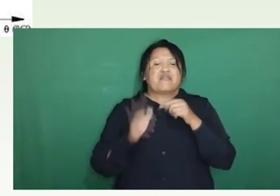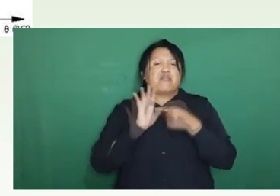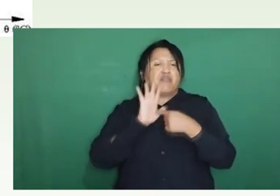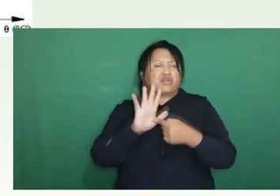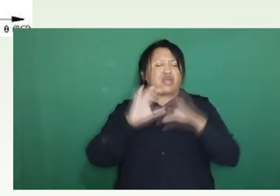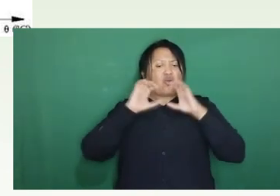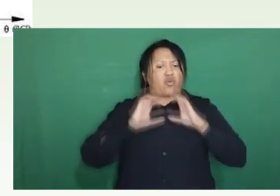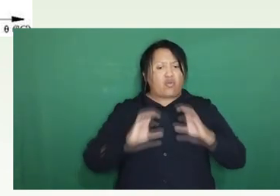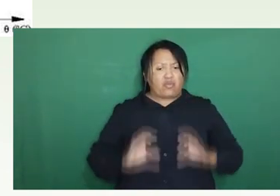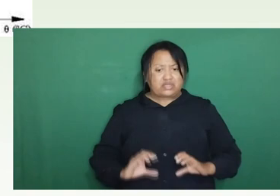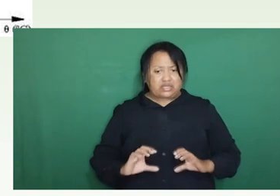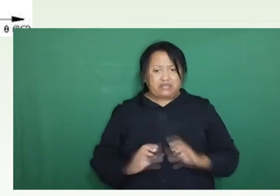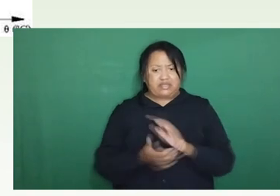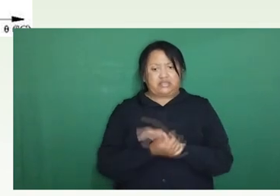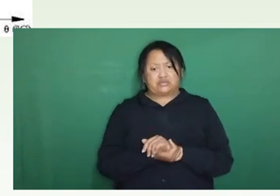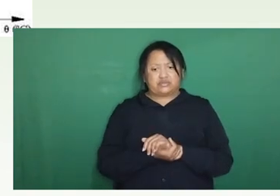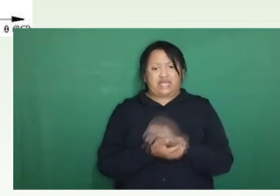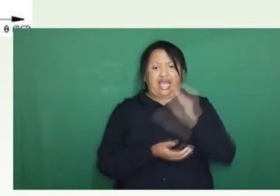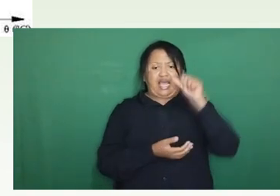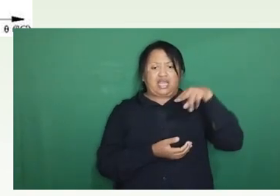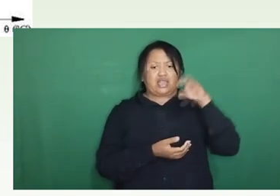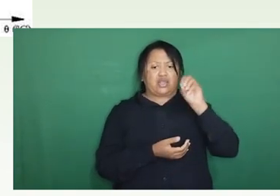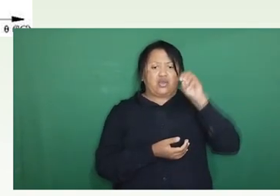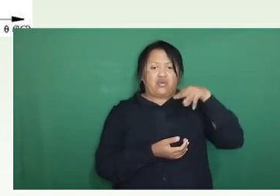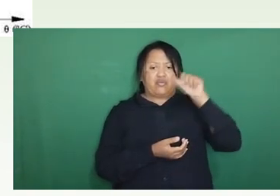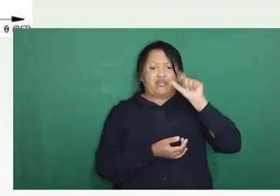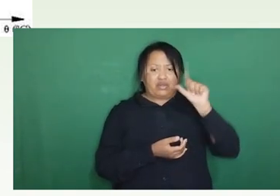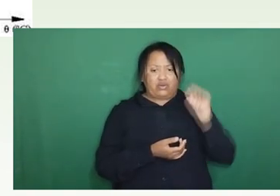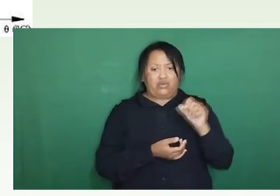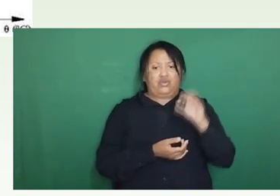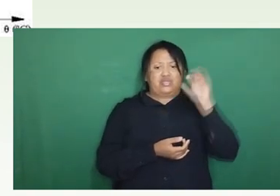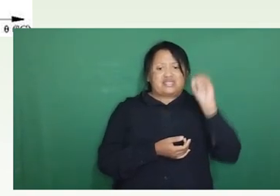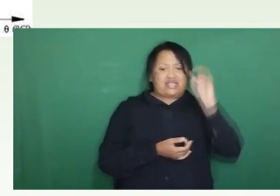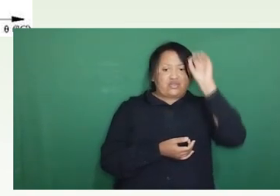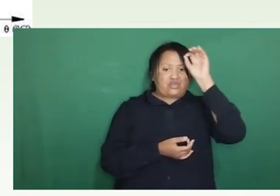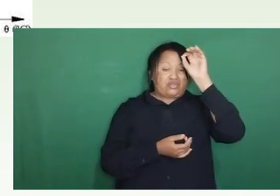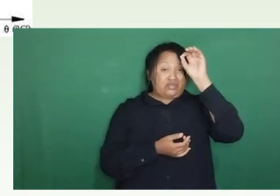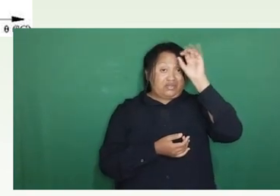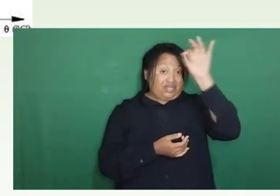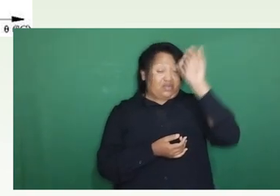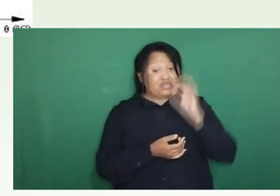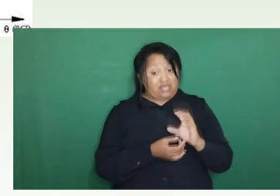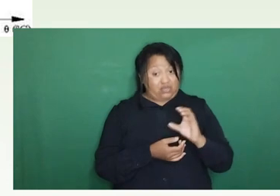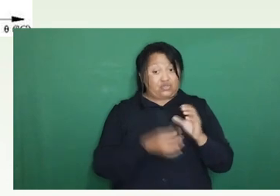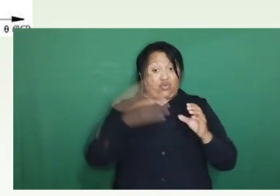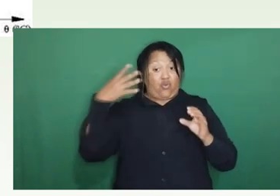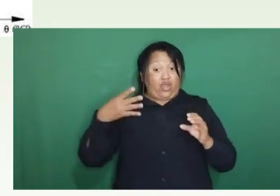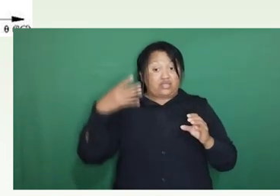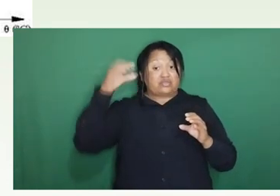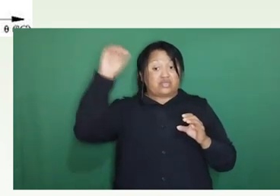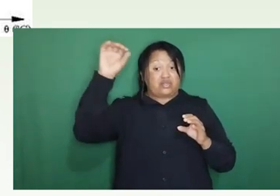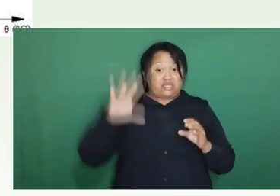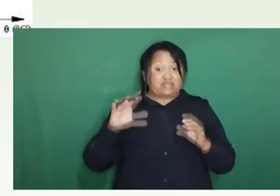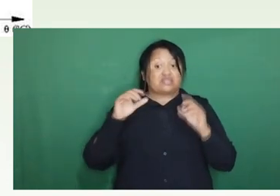que o comportamento anômalo da água ocorre entre 0 graus celsius e quatro graus Celsius está correta aí ele fala e pode ser constatado